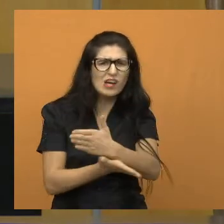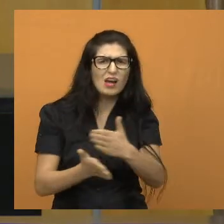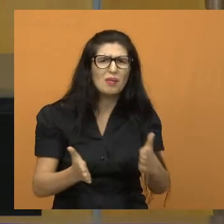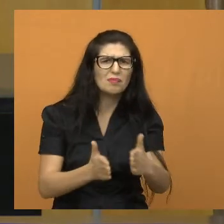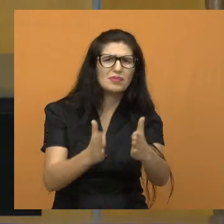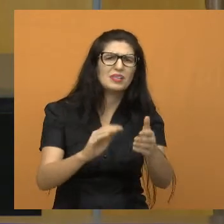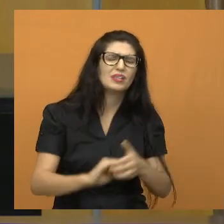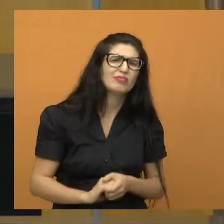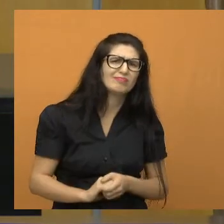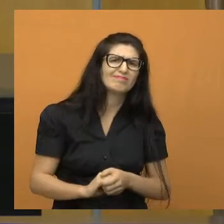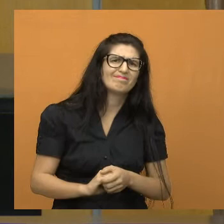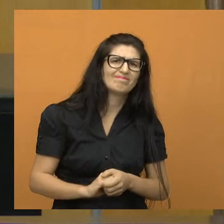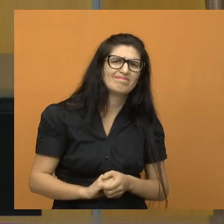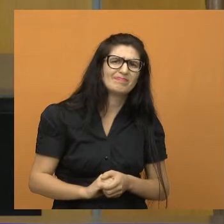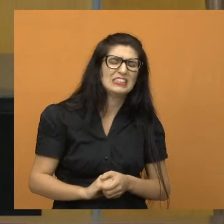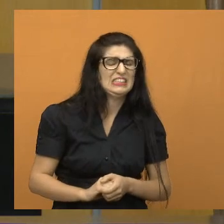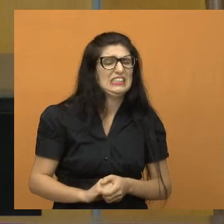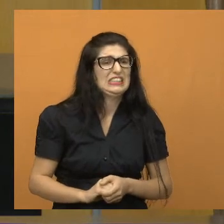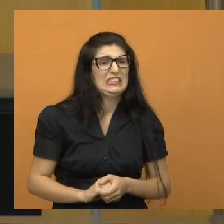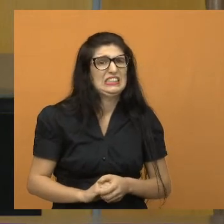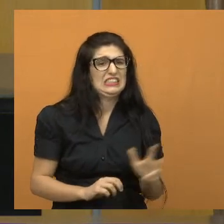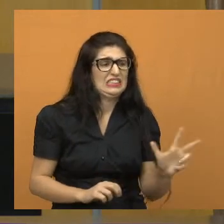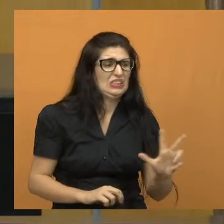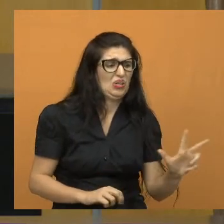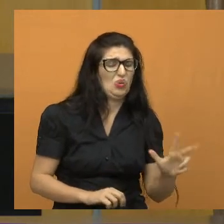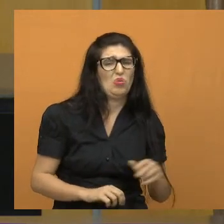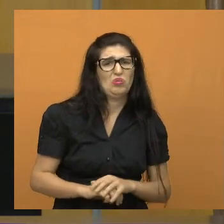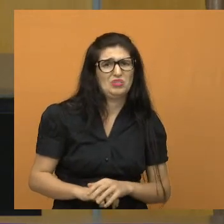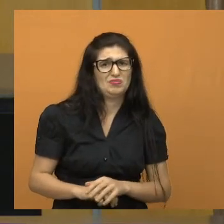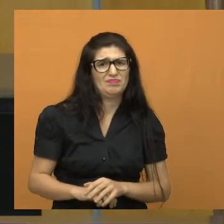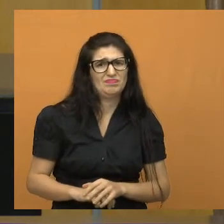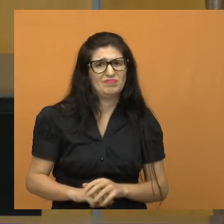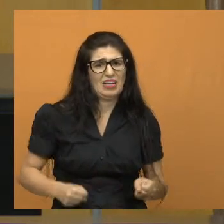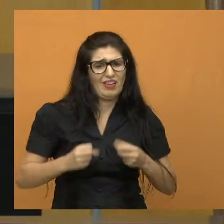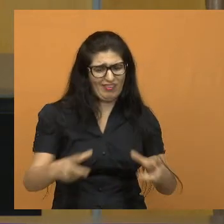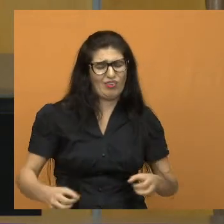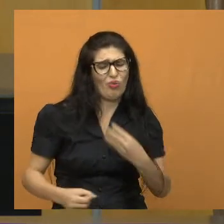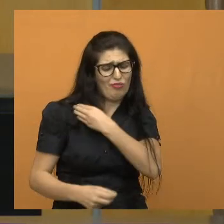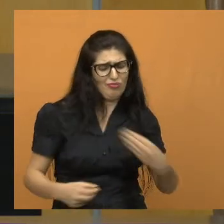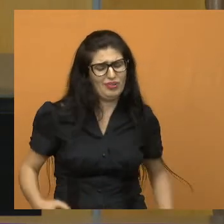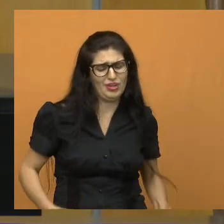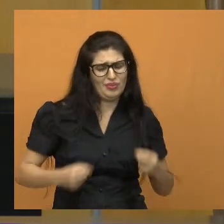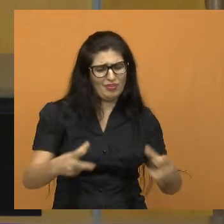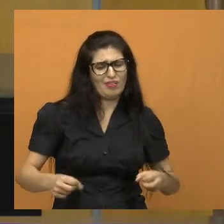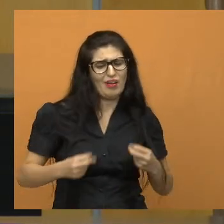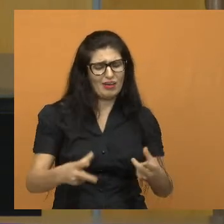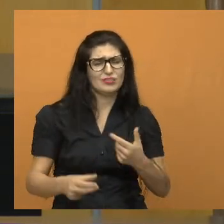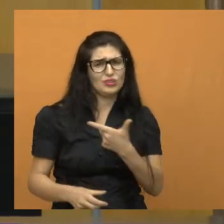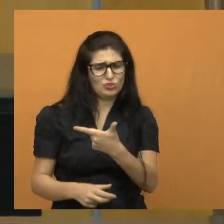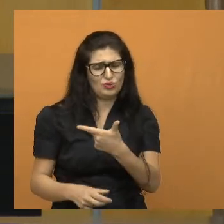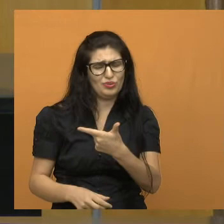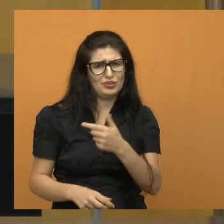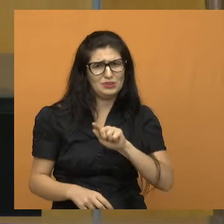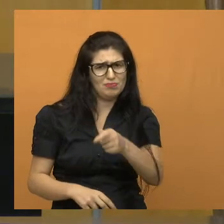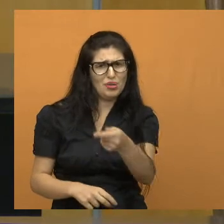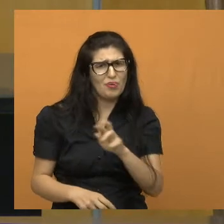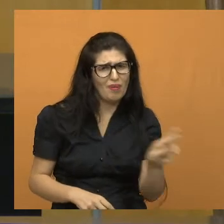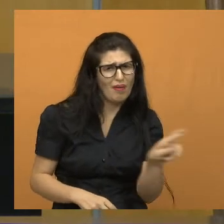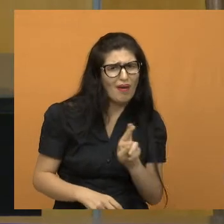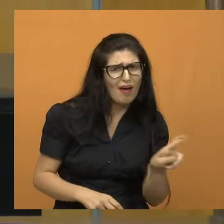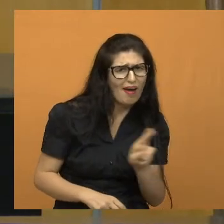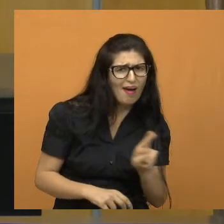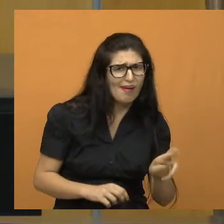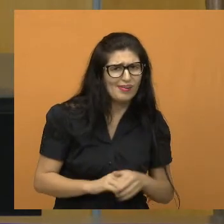R$2.000, R$4.000 por cada um dentro de uma fundação casa. E nós não temos verba